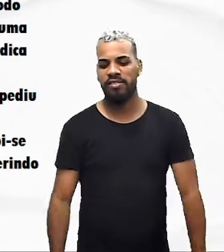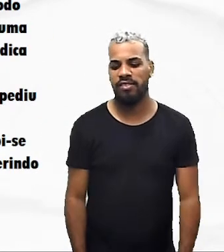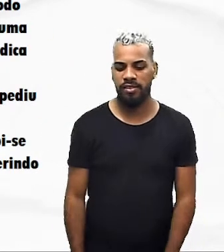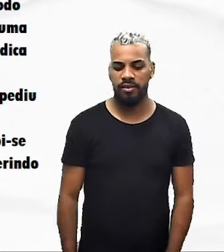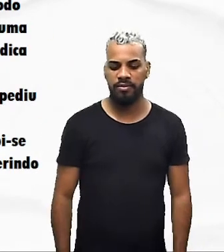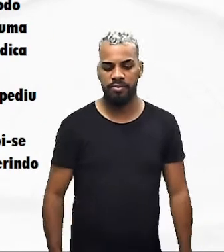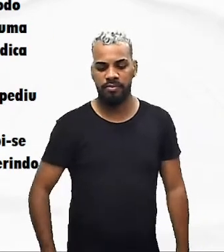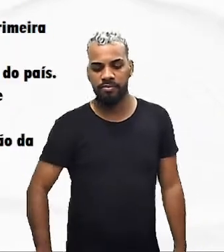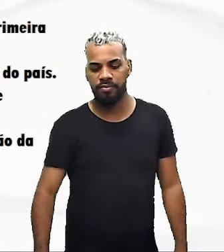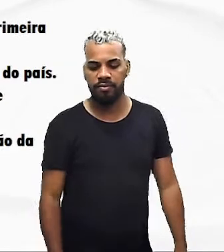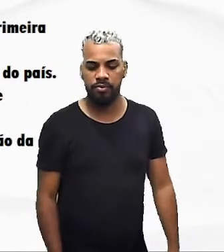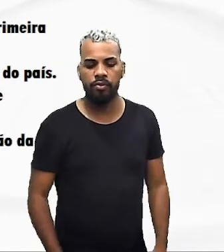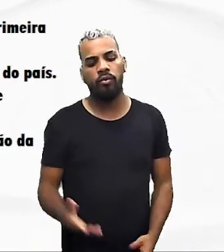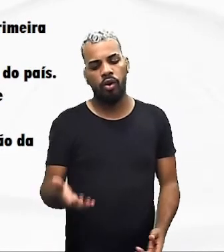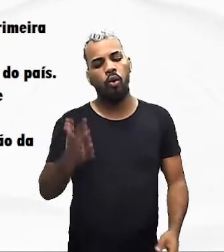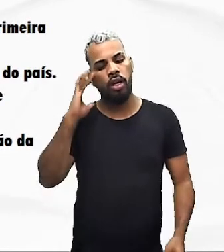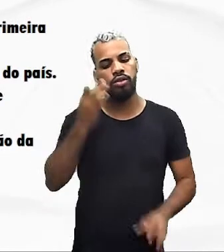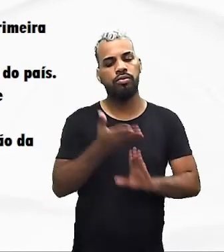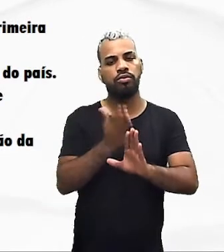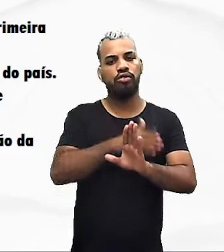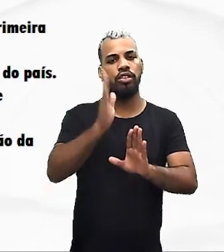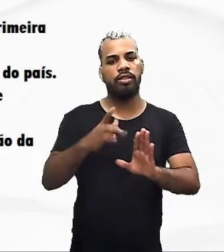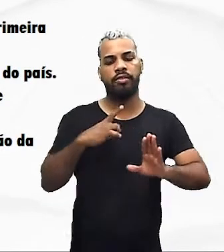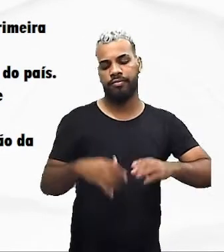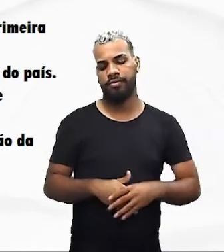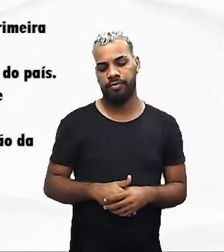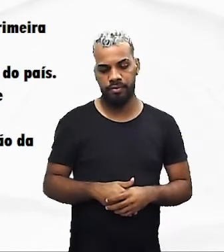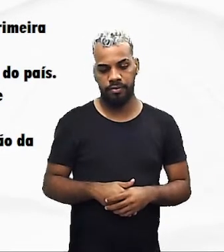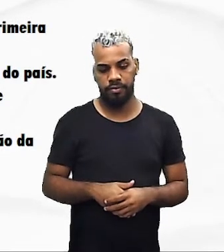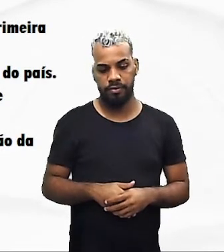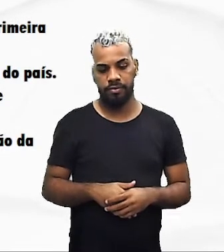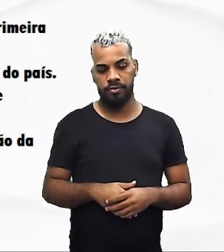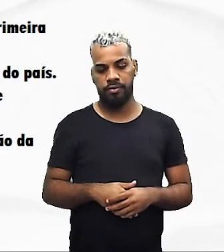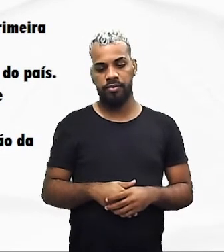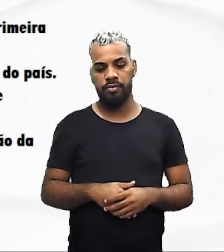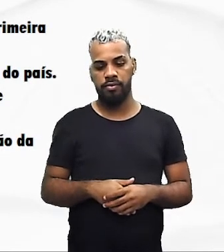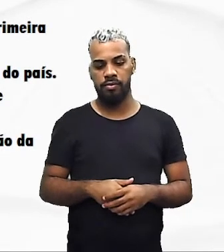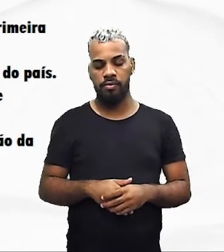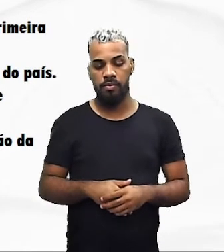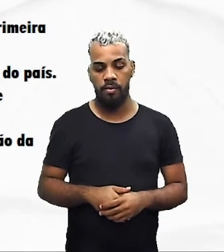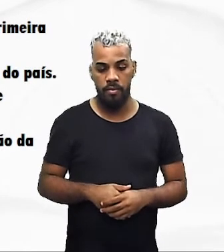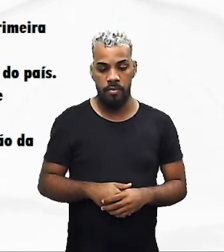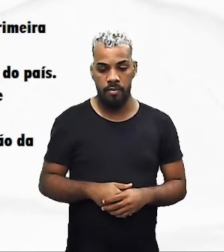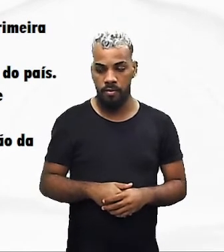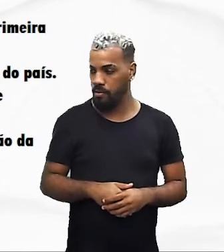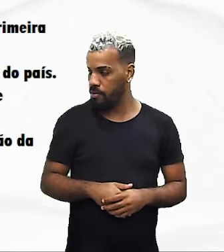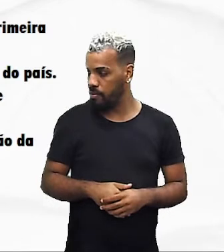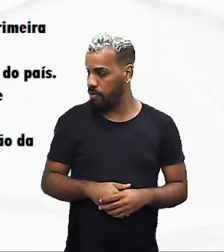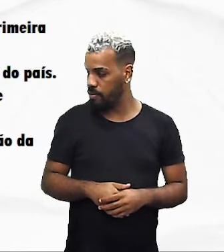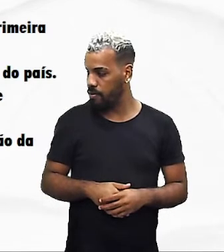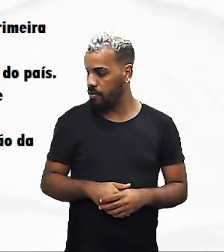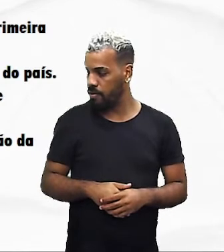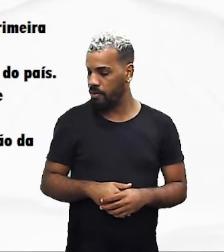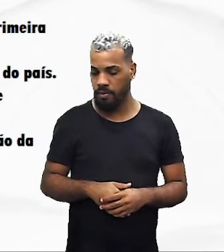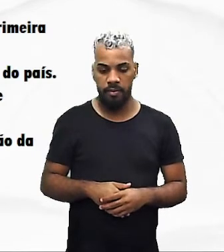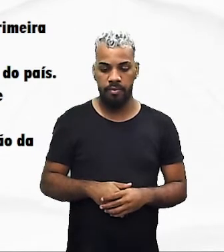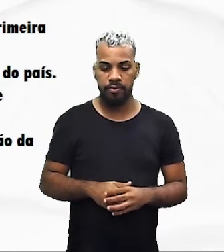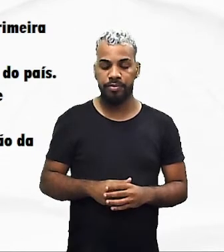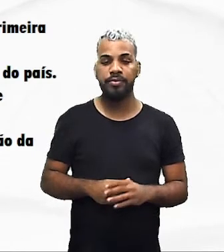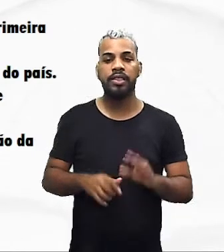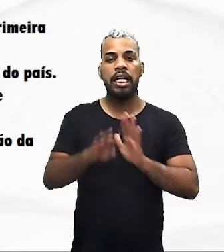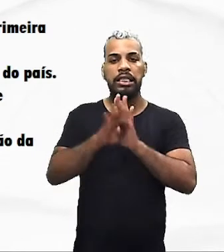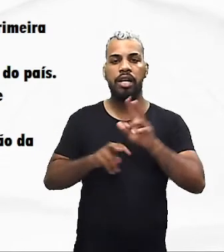projeto, tá? Já pronto para o livro. A segunda questão, então, para a gente agora. O fragmento de texto faz parte